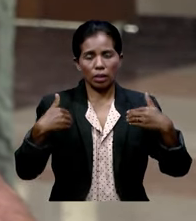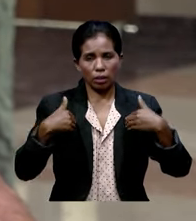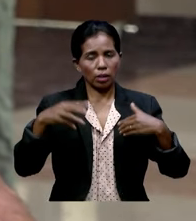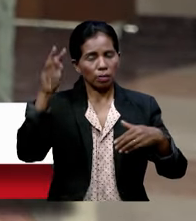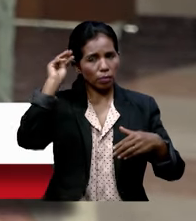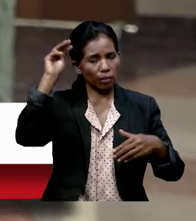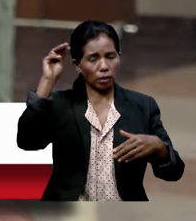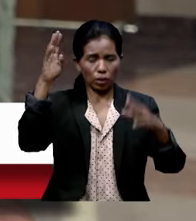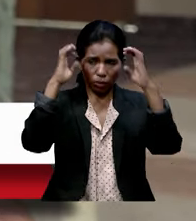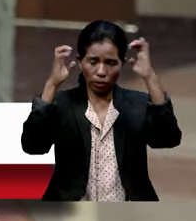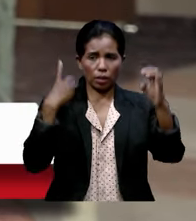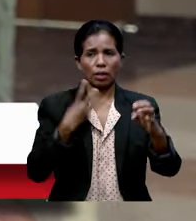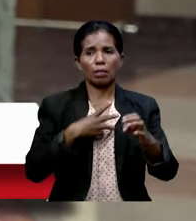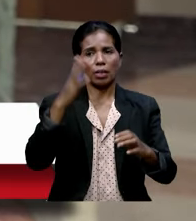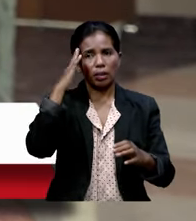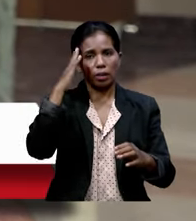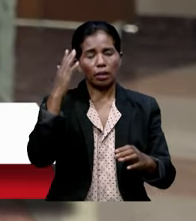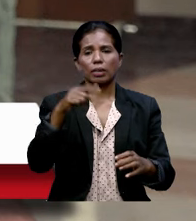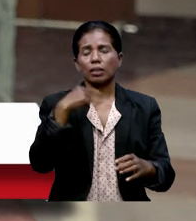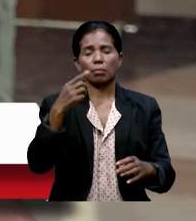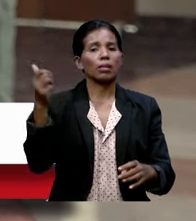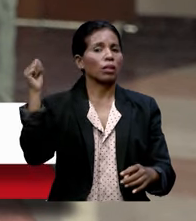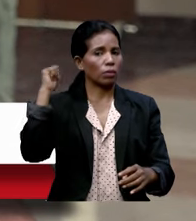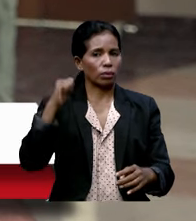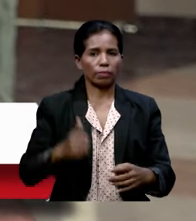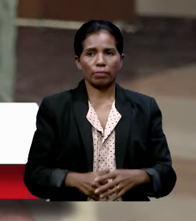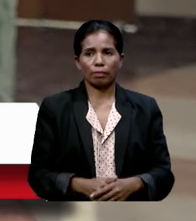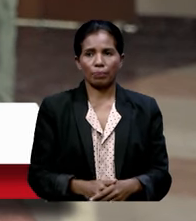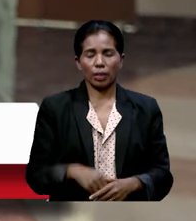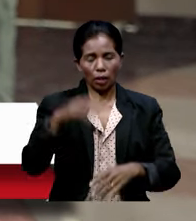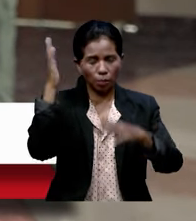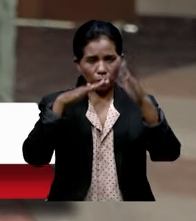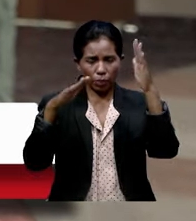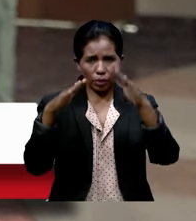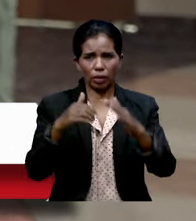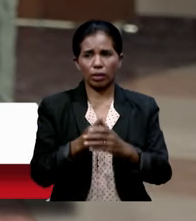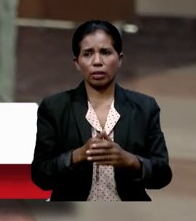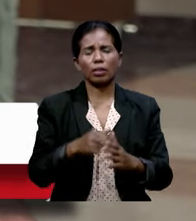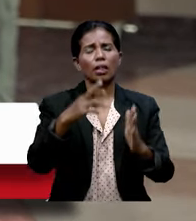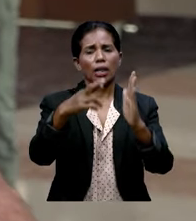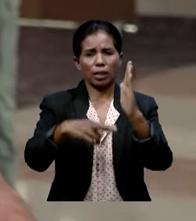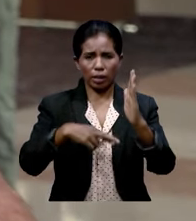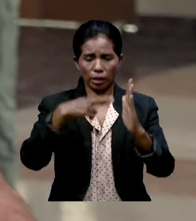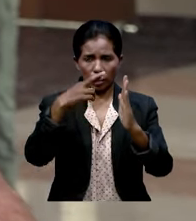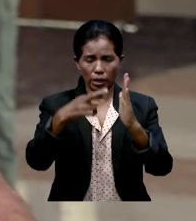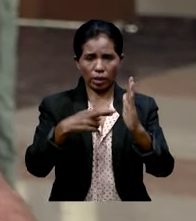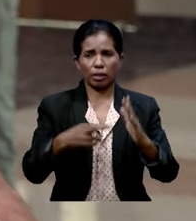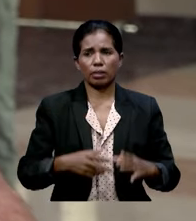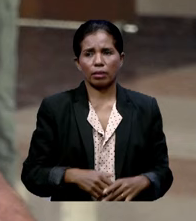Ministério da Educação não é a metade sem a guia cutuco. O problema é a regra